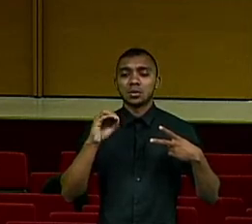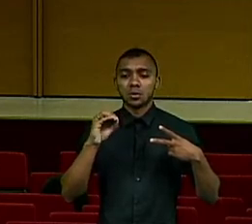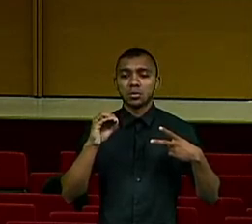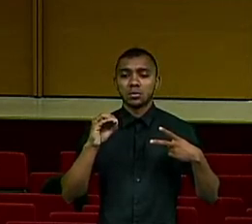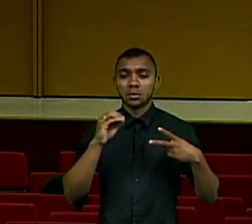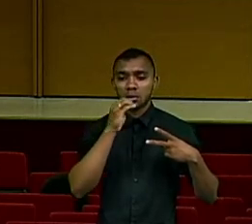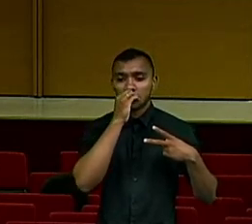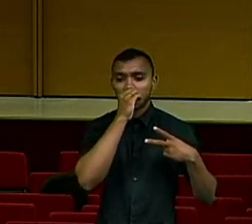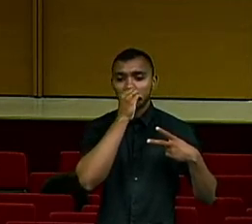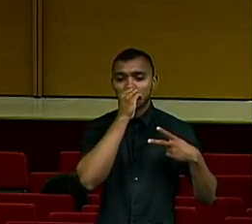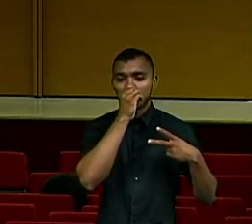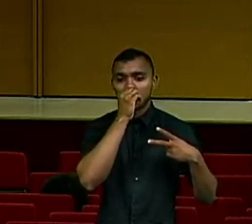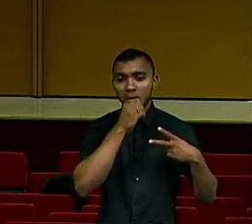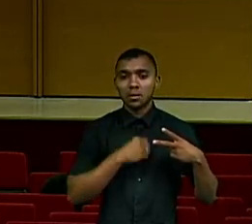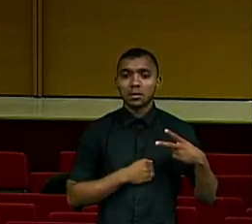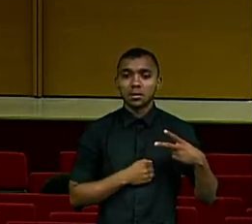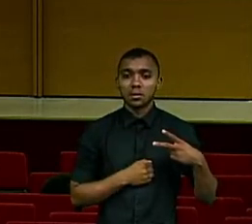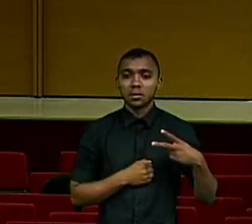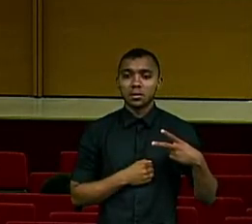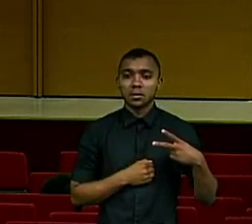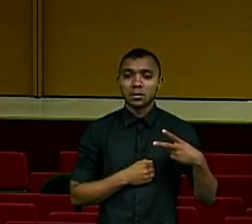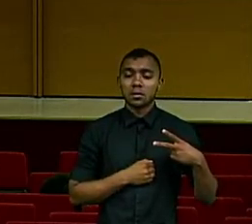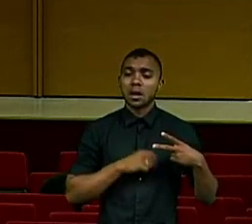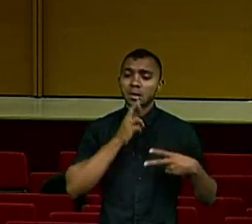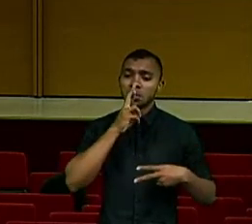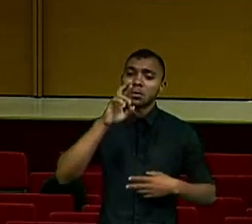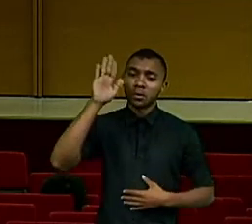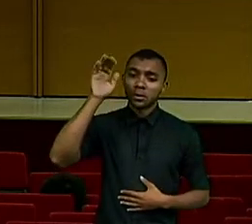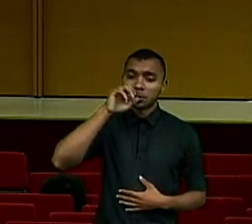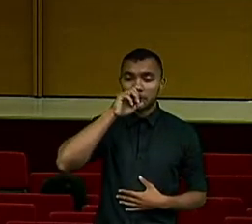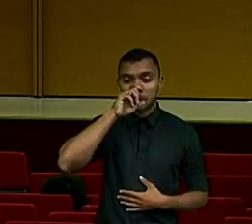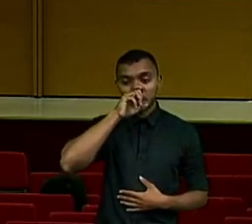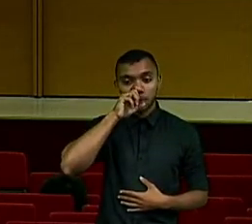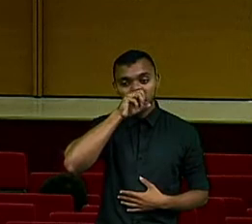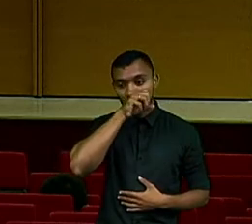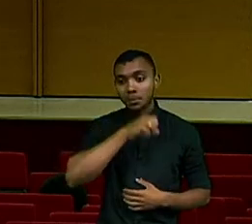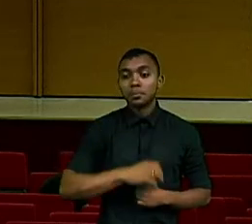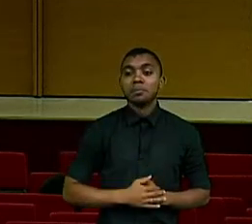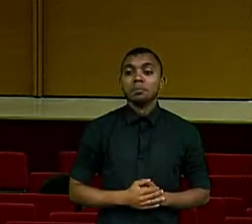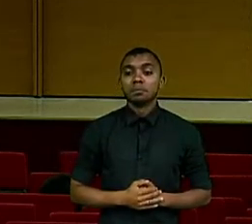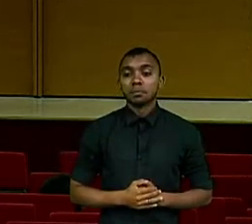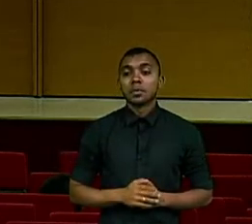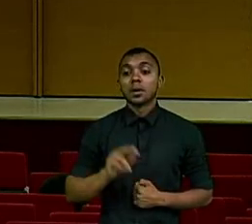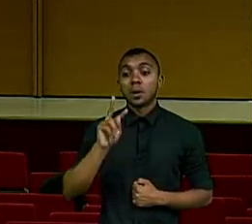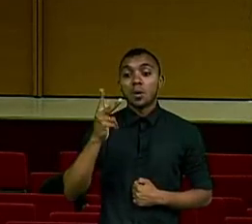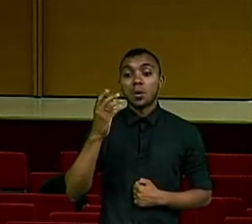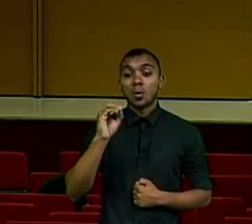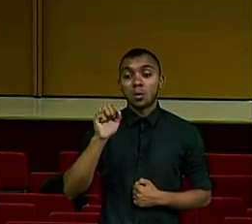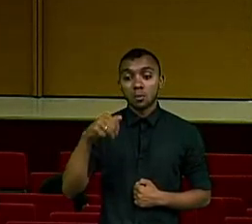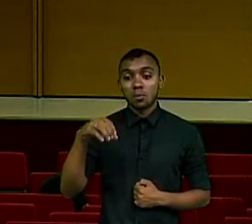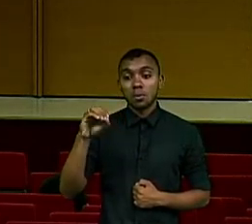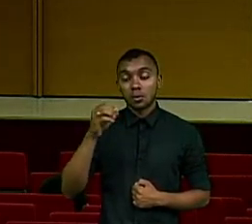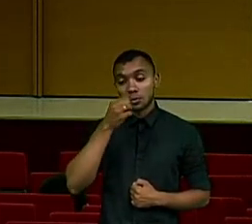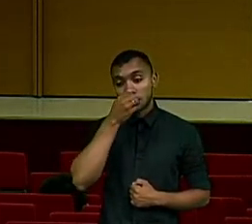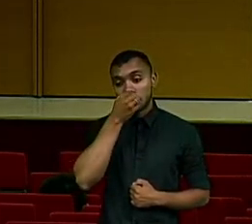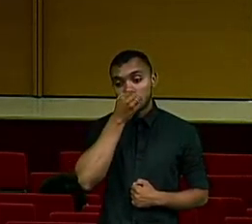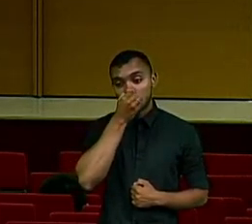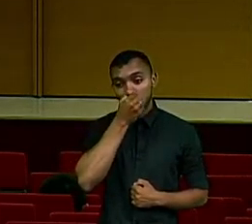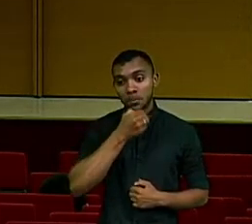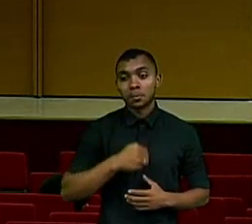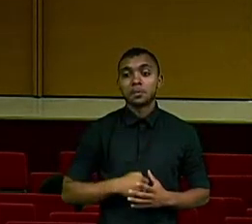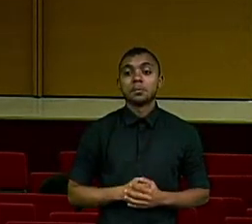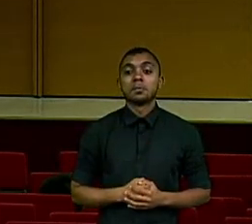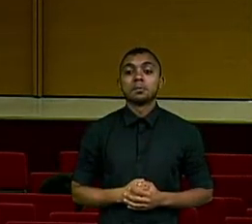a gente ninguém vai jogar pedra em você não é homeotermos nós somos o